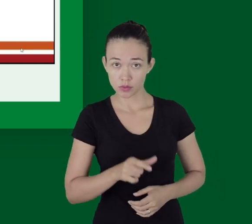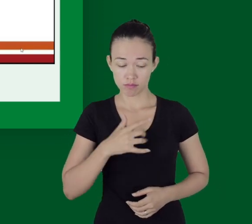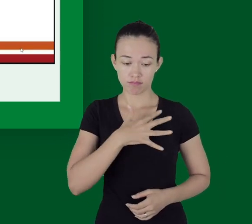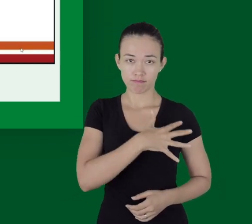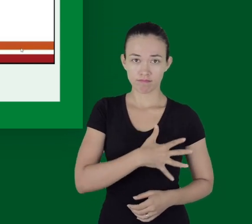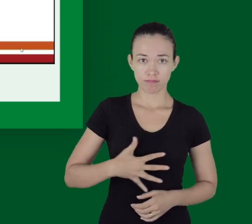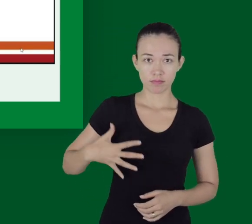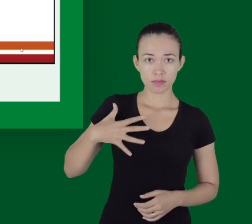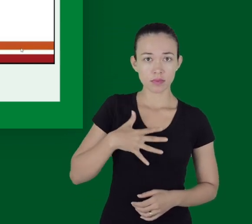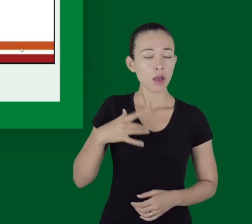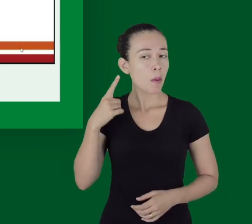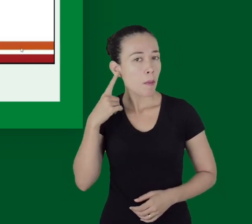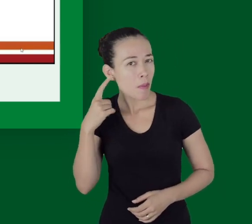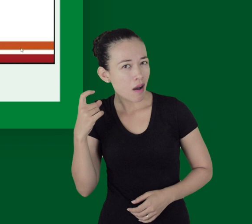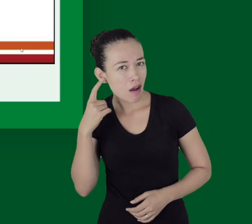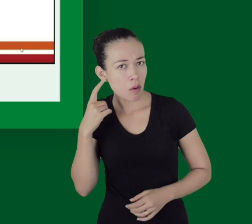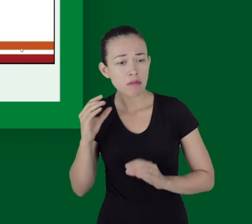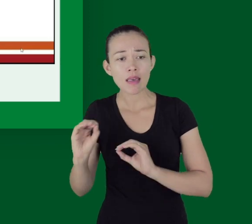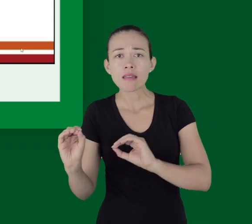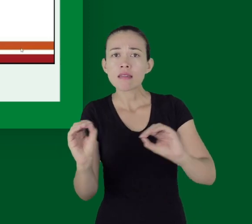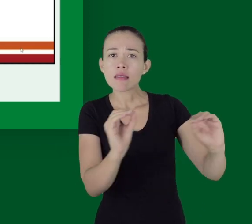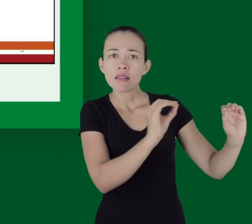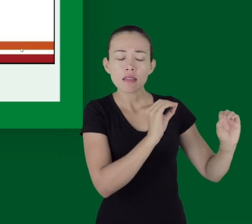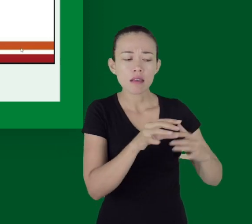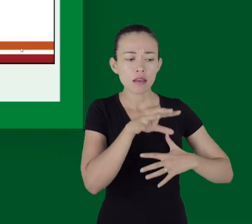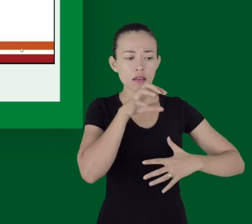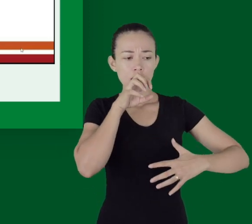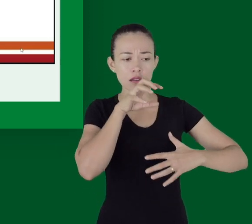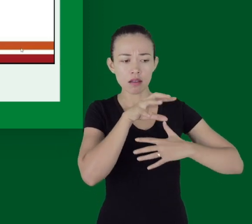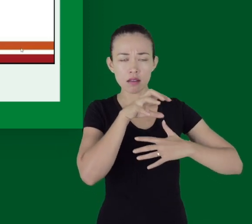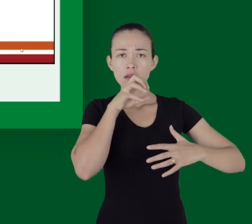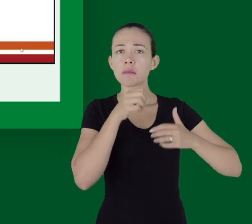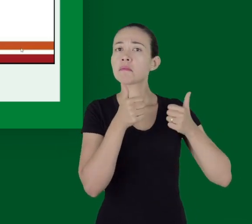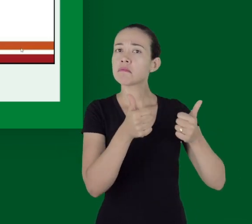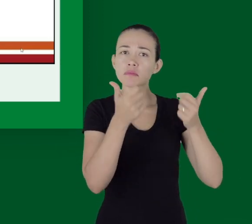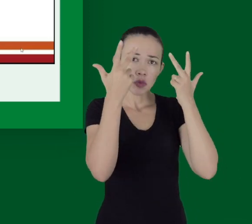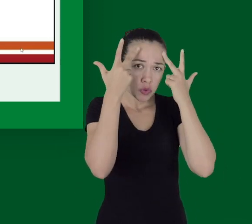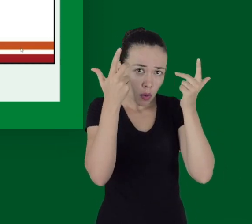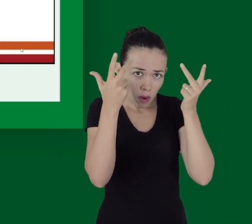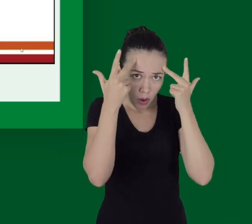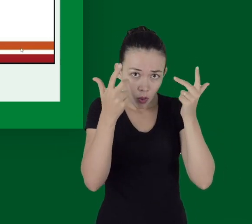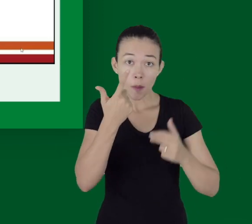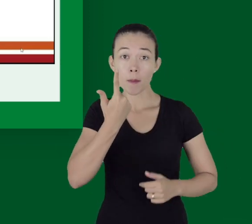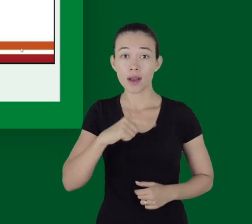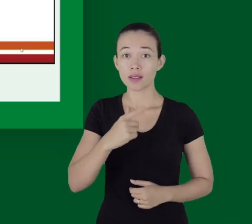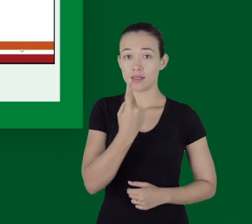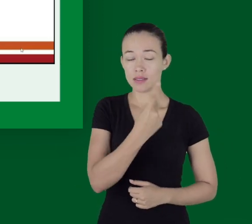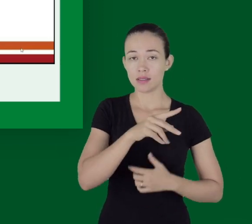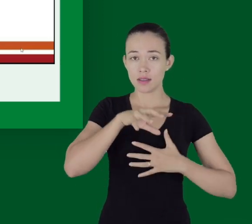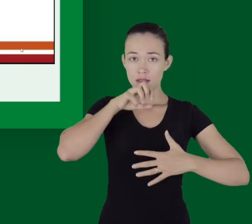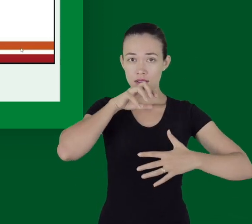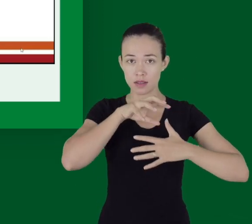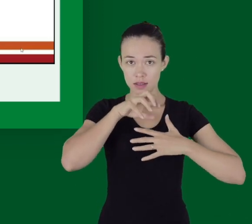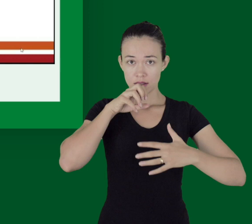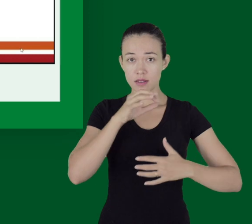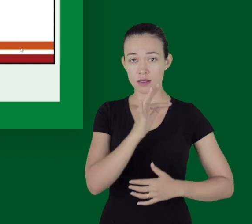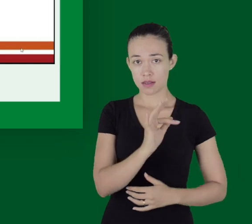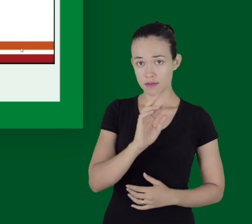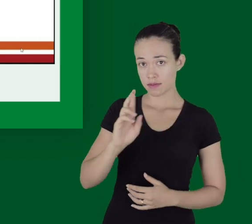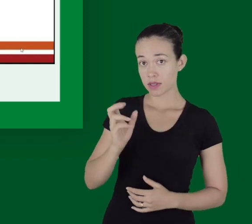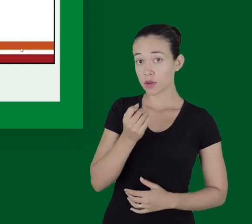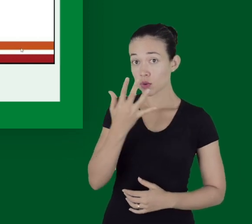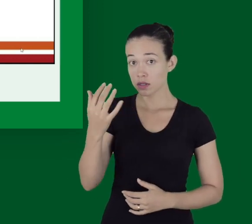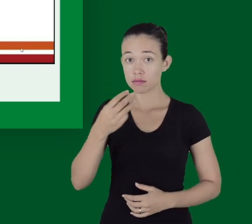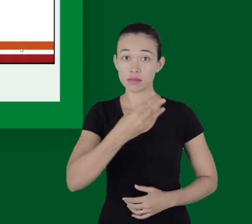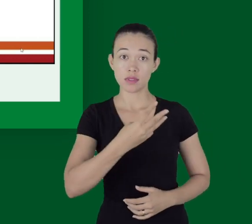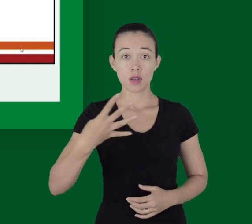estava completamente normal, não tinha crépito, não tinha sibilo, a frequência respiratória estava de 34, que é alterada, né, tá um